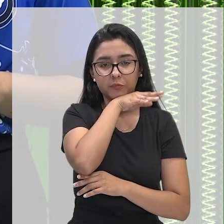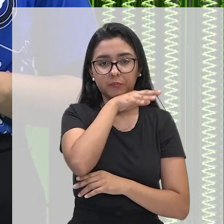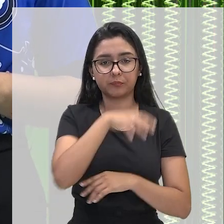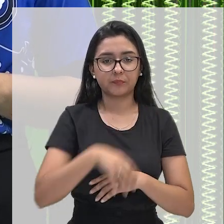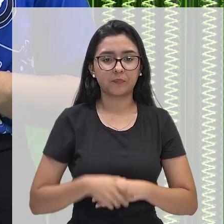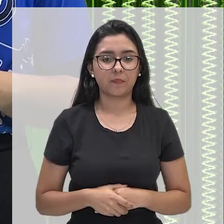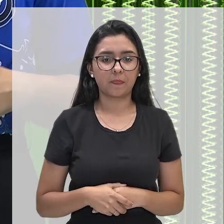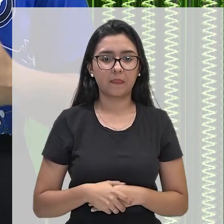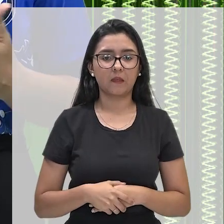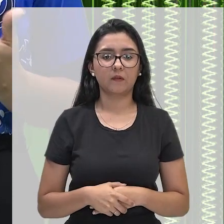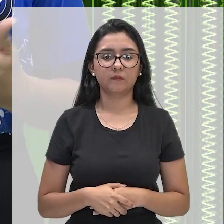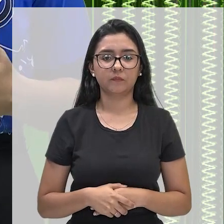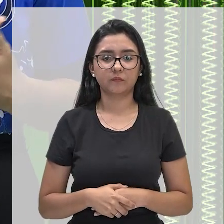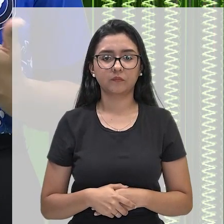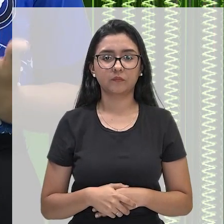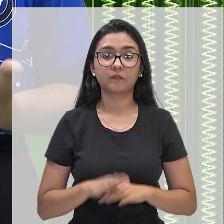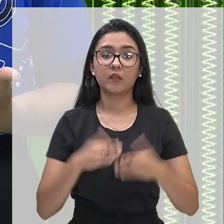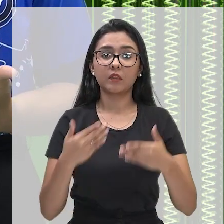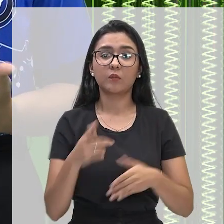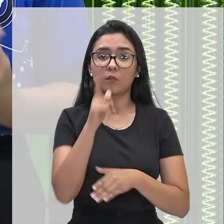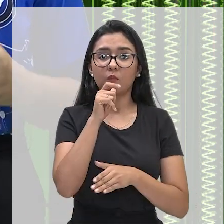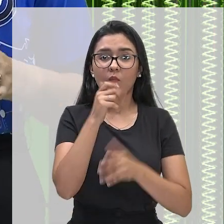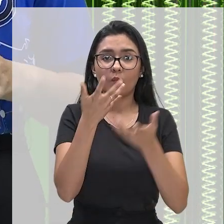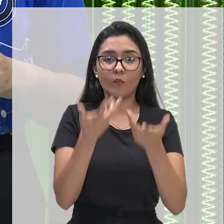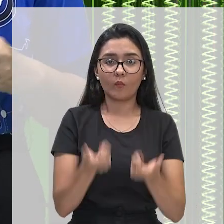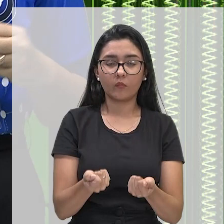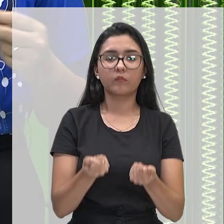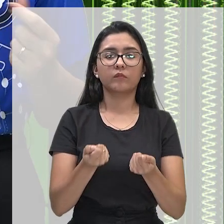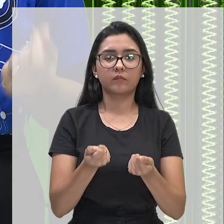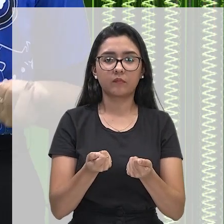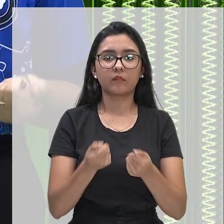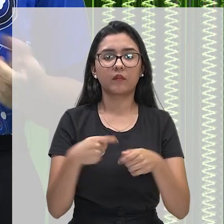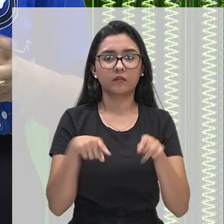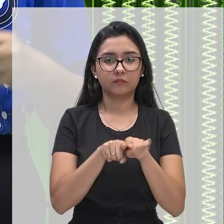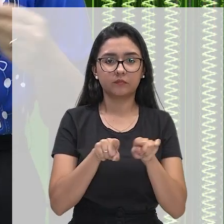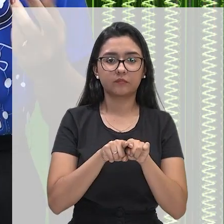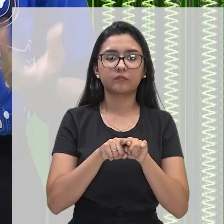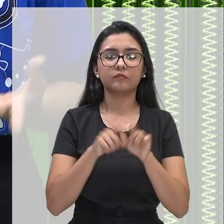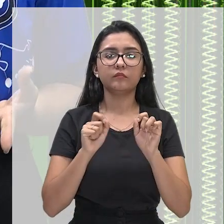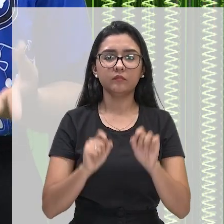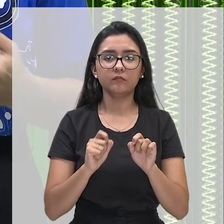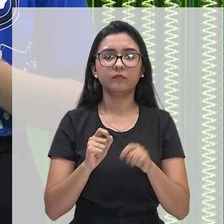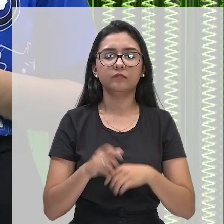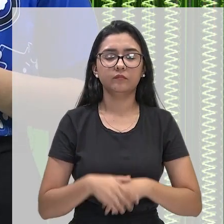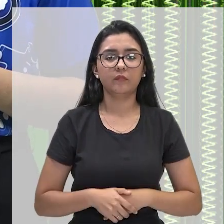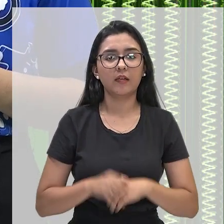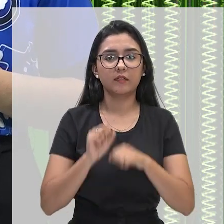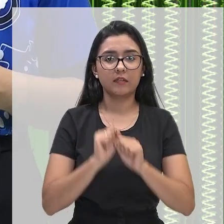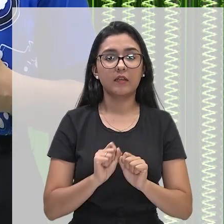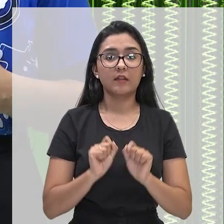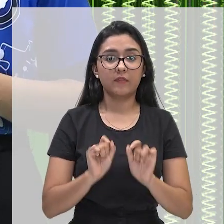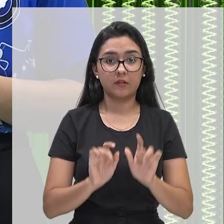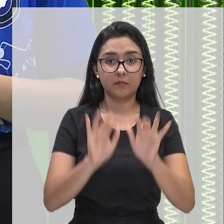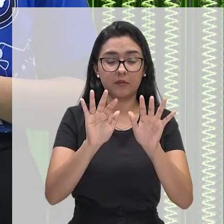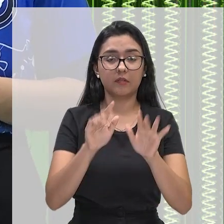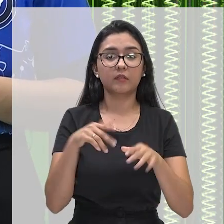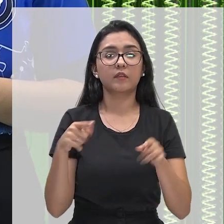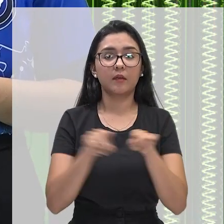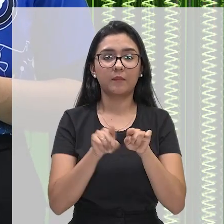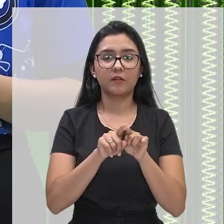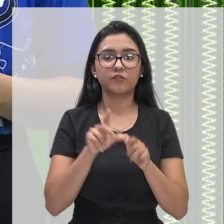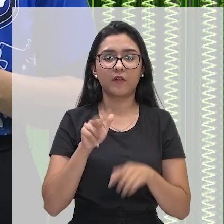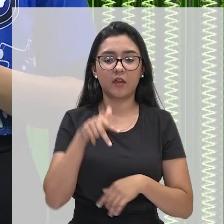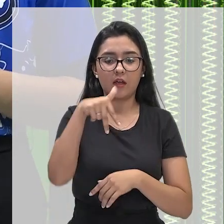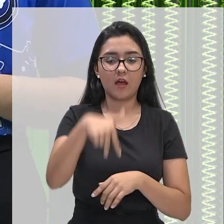ficam expostos. E aí, quando esse rio seca, ele vai ficar ressecado e vai liberar essas espículas. E ao entrarmos